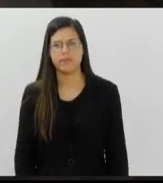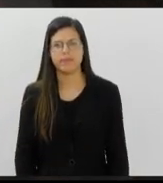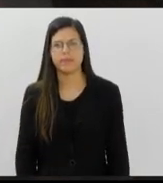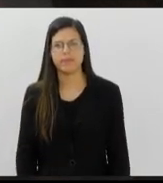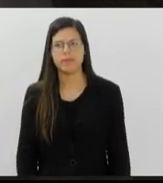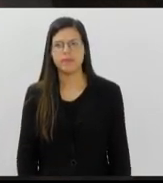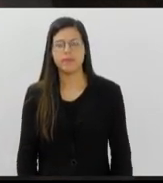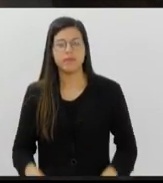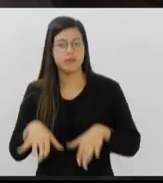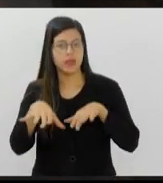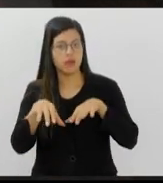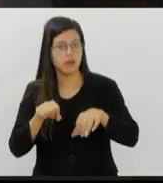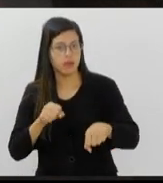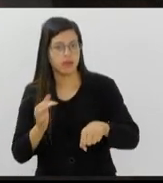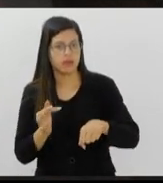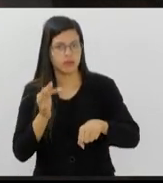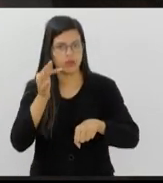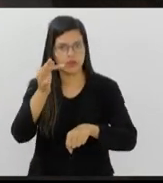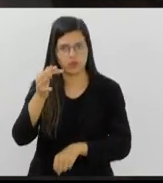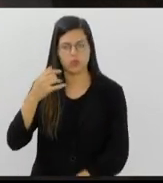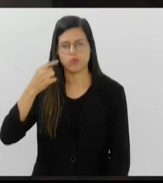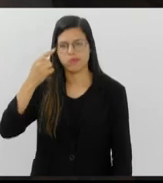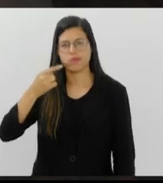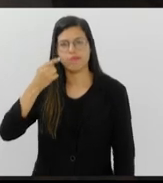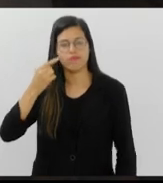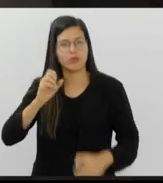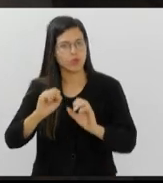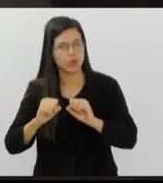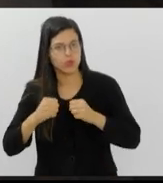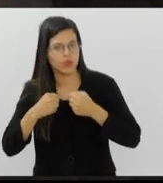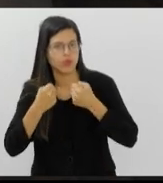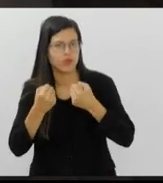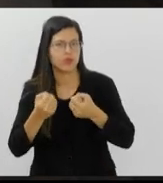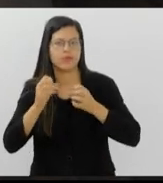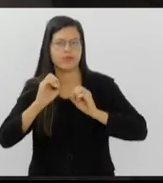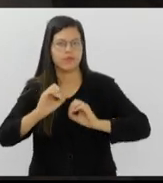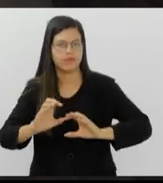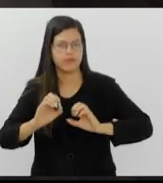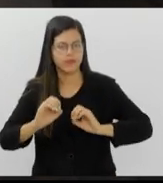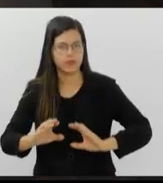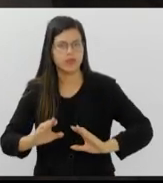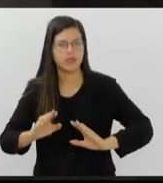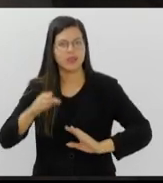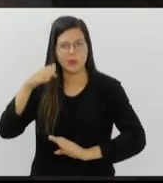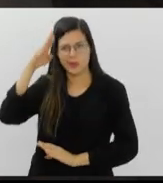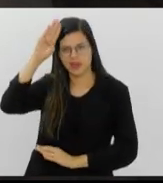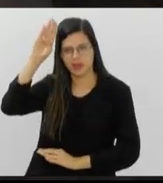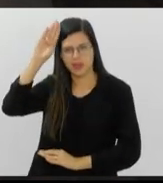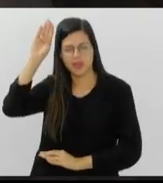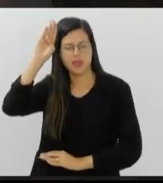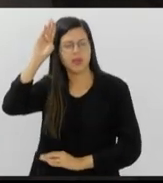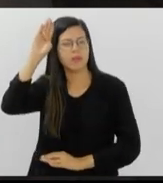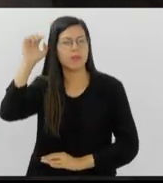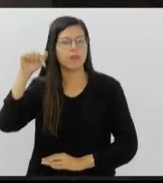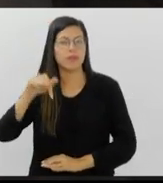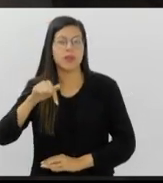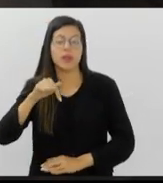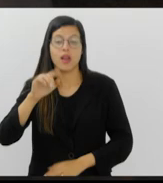na formação de futuros advogados. Sua dedicação ao ensino e à academia a levou